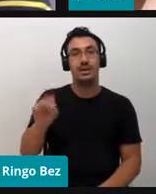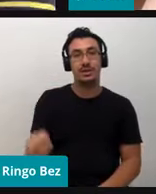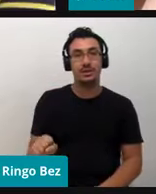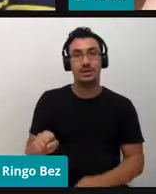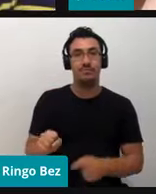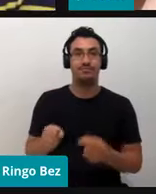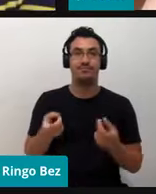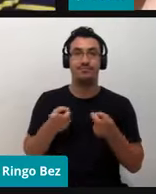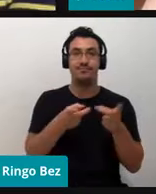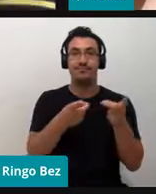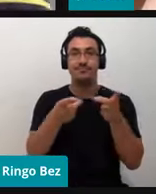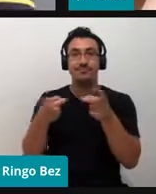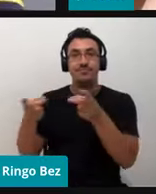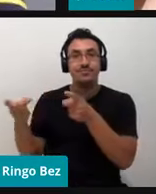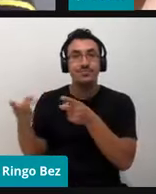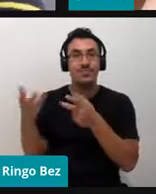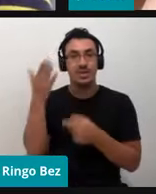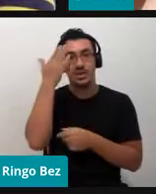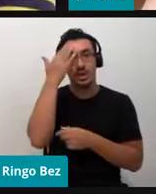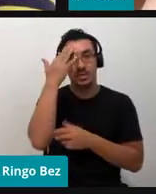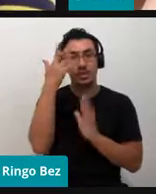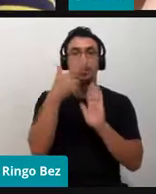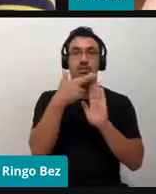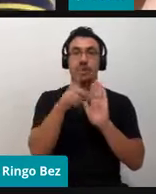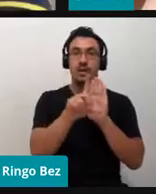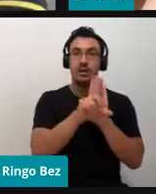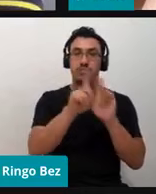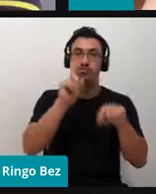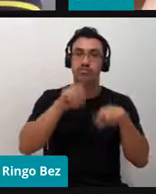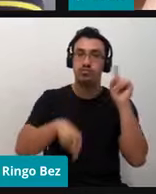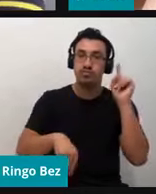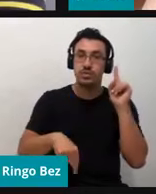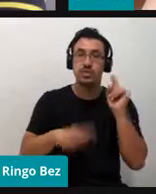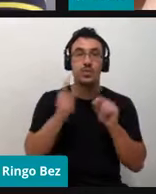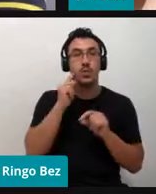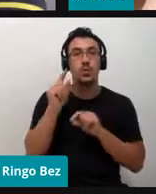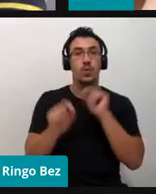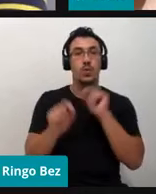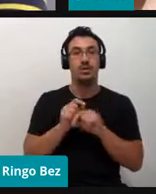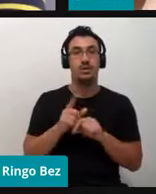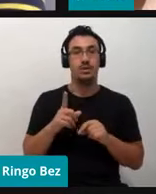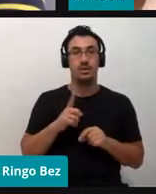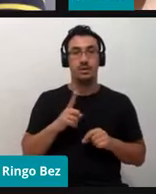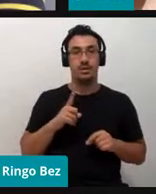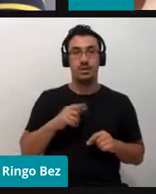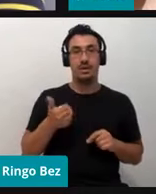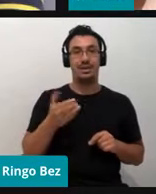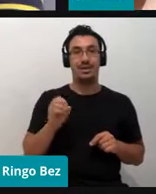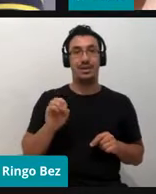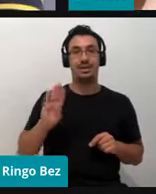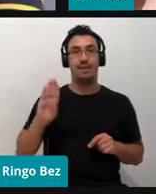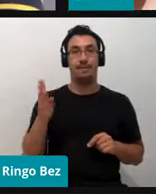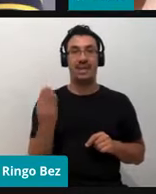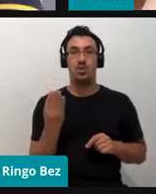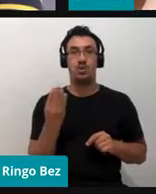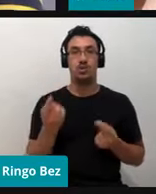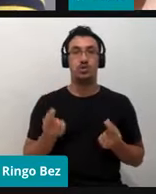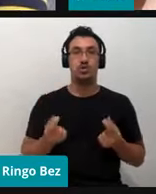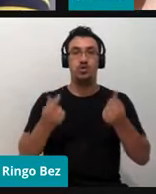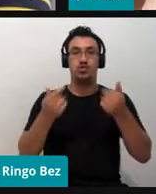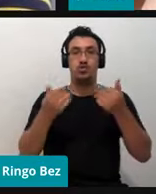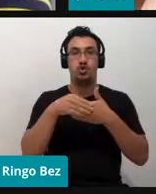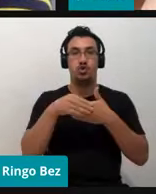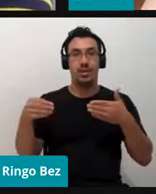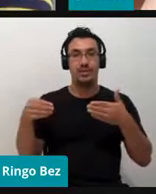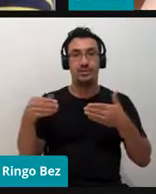É uma atividade ilegal, um crime ambiental, que movimenta 10 bilhões de dólares. E